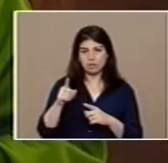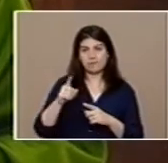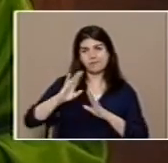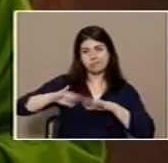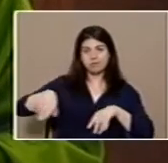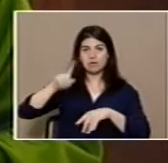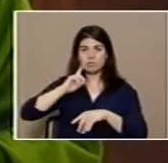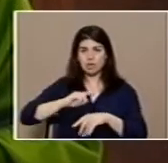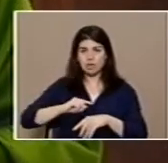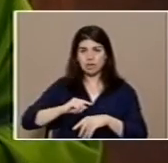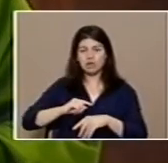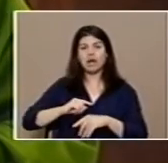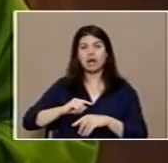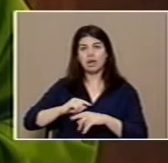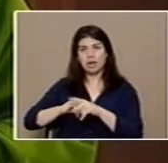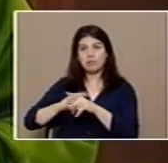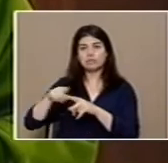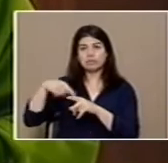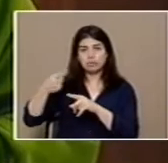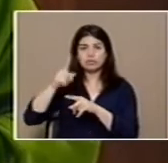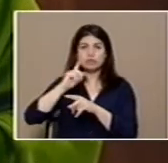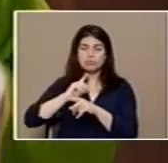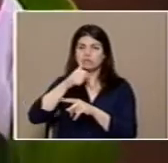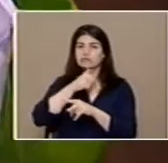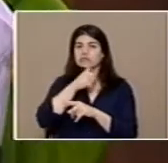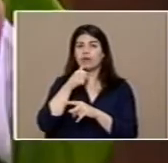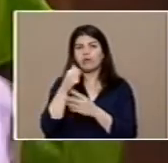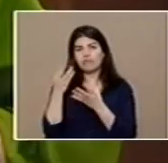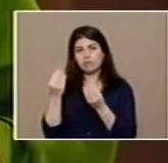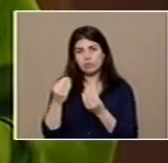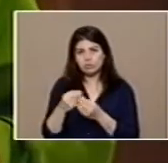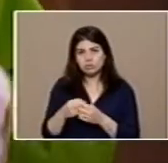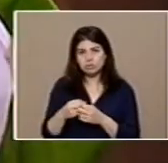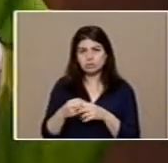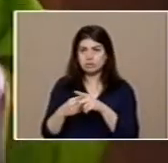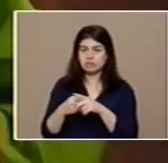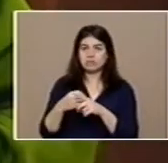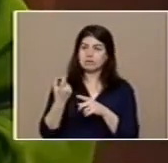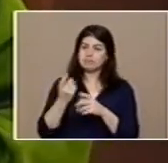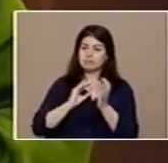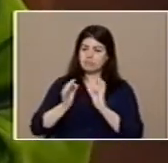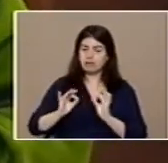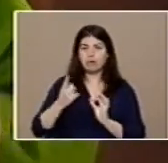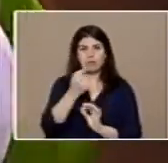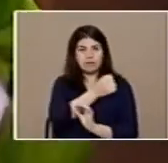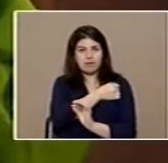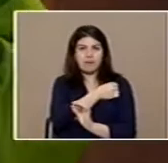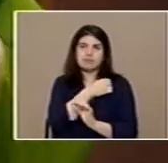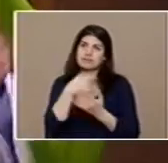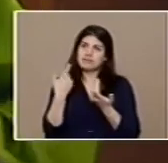inferno que fazer isso passar essas mulheres nas suas casas porque vez em vez de construir um lar cheio de amor